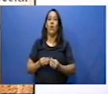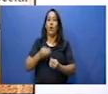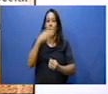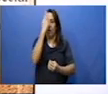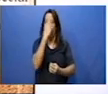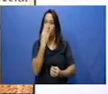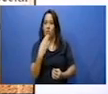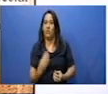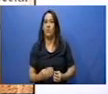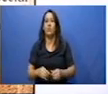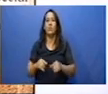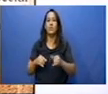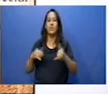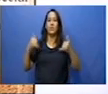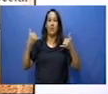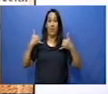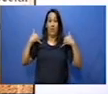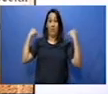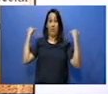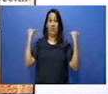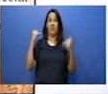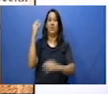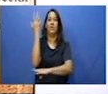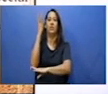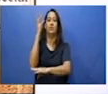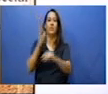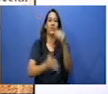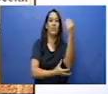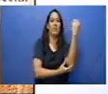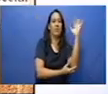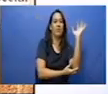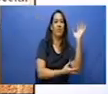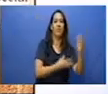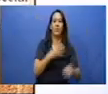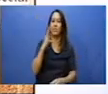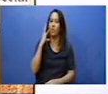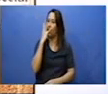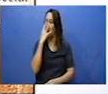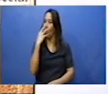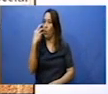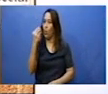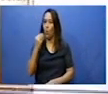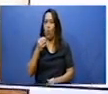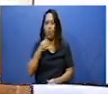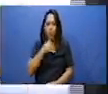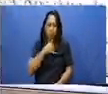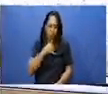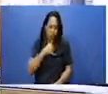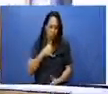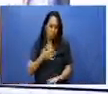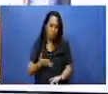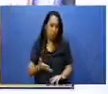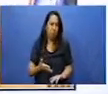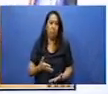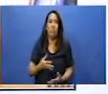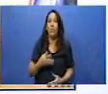durante o festival florestal. Lobo acanhado encanta o príncipe.